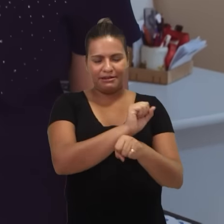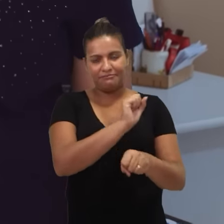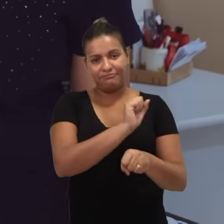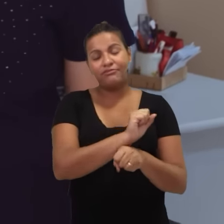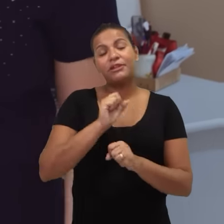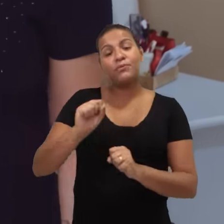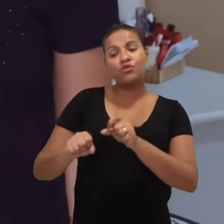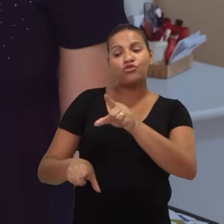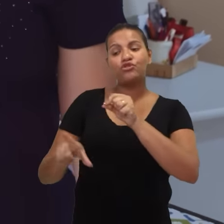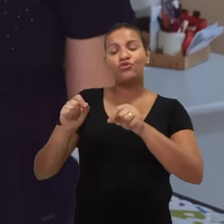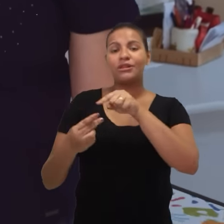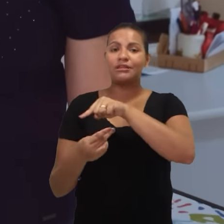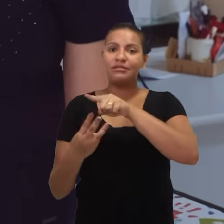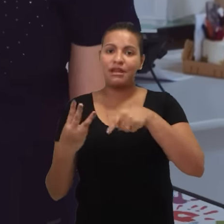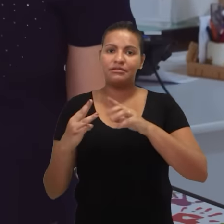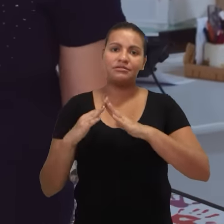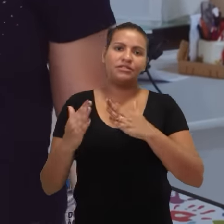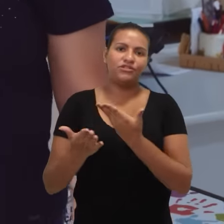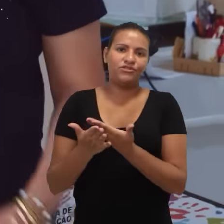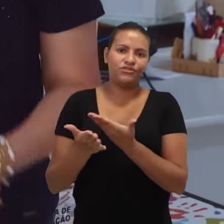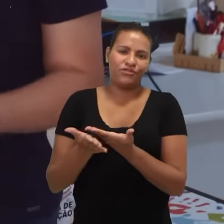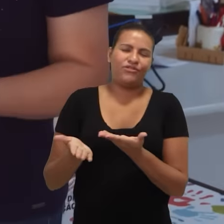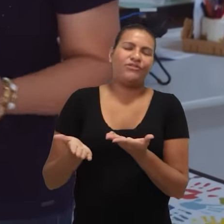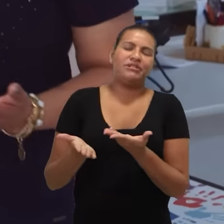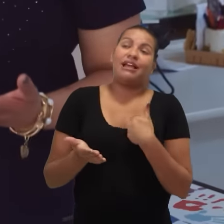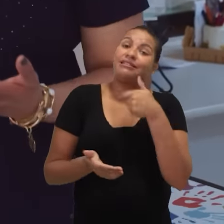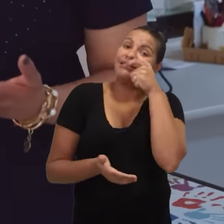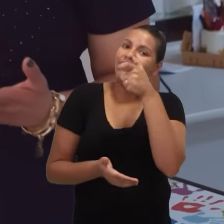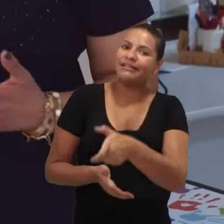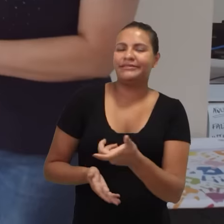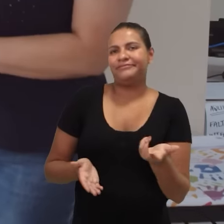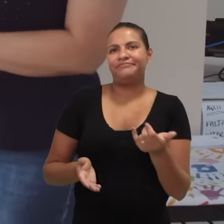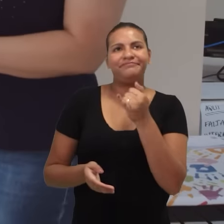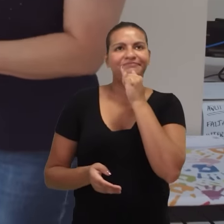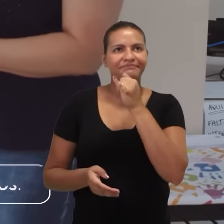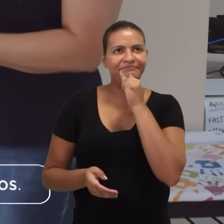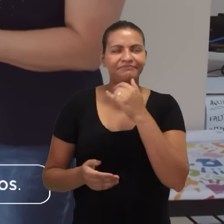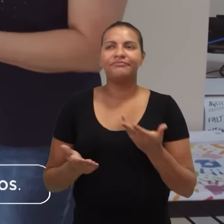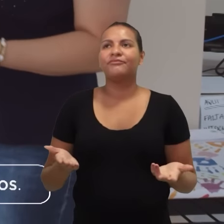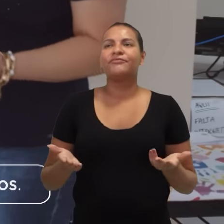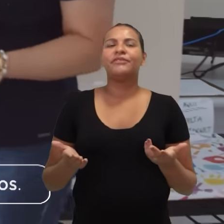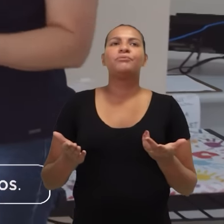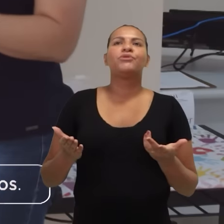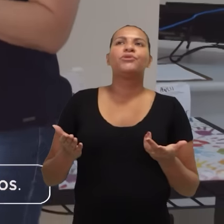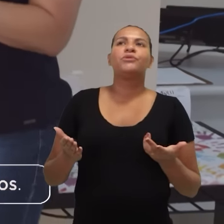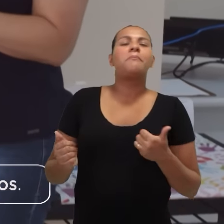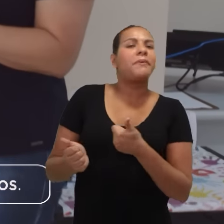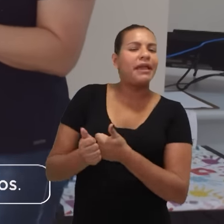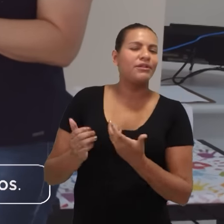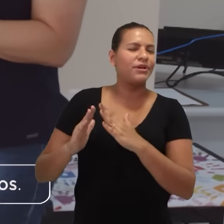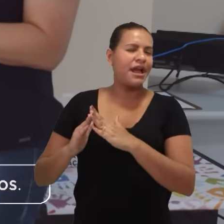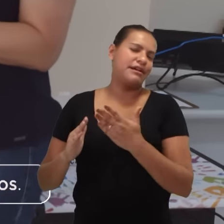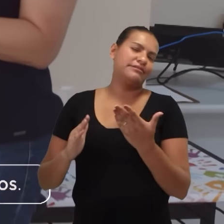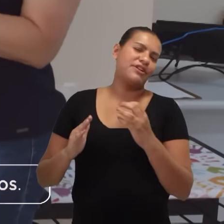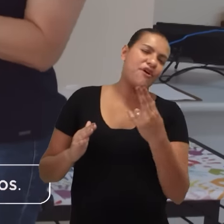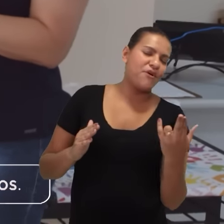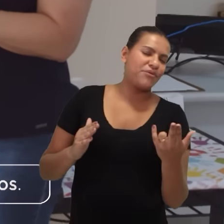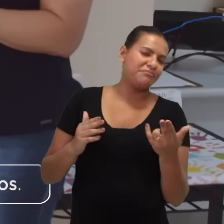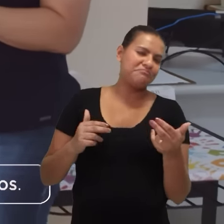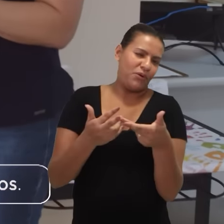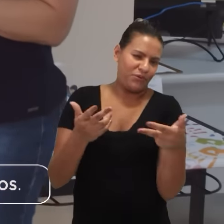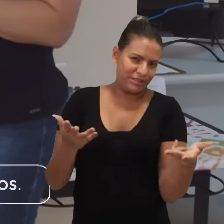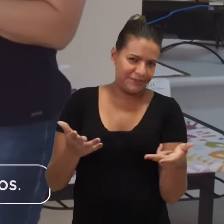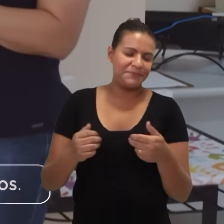da creche e ela pode escolher até 3 creches que seja do interesse. Na entrevista, a mãe coloca a situação